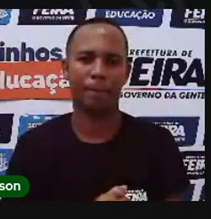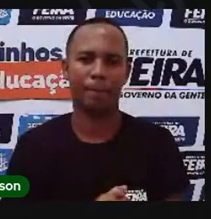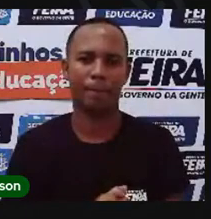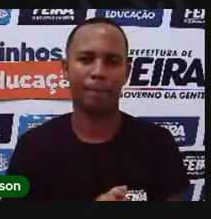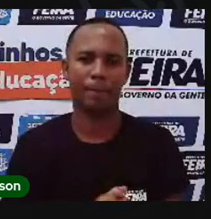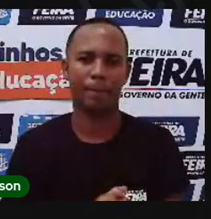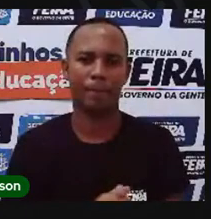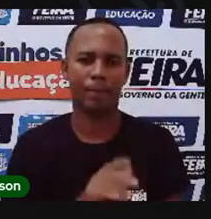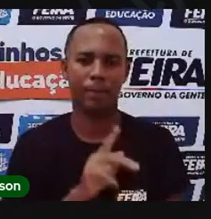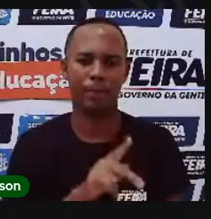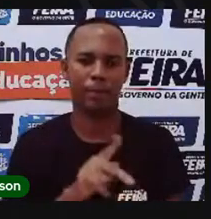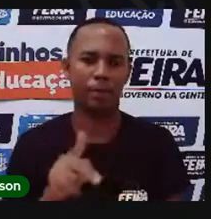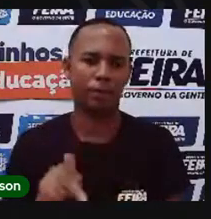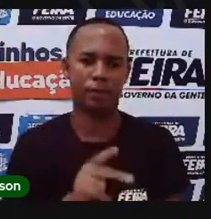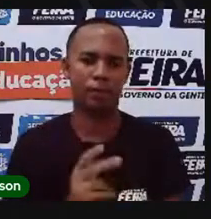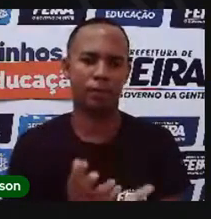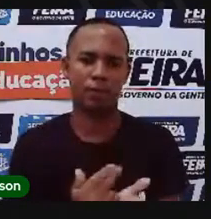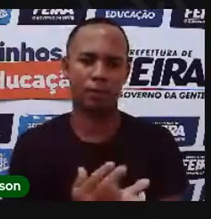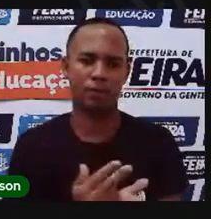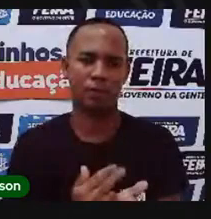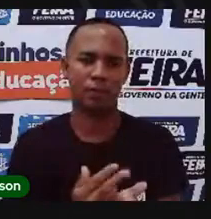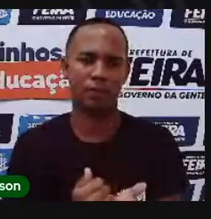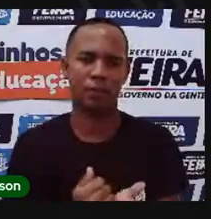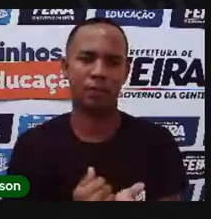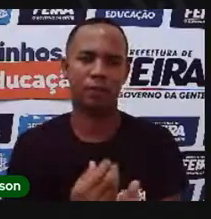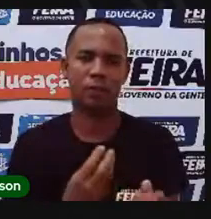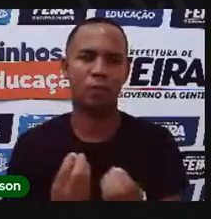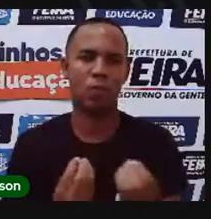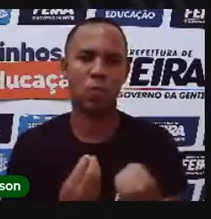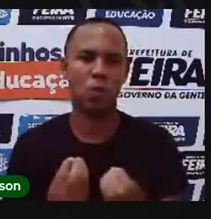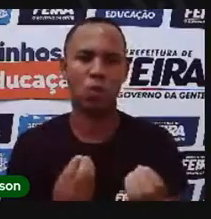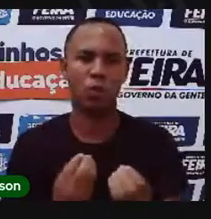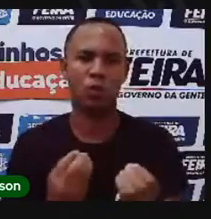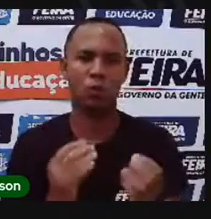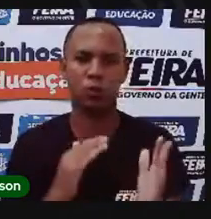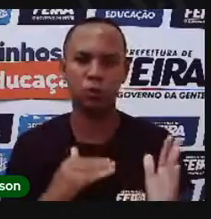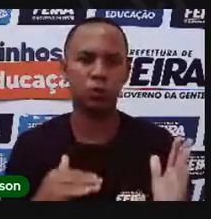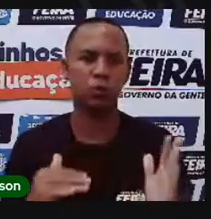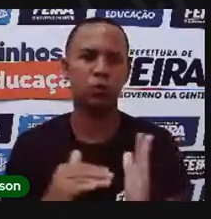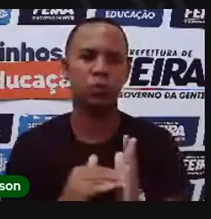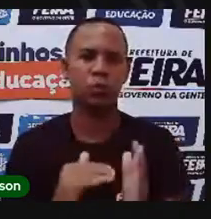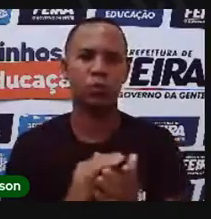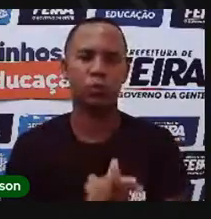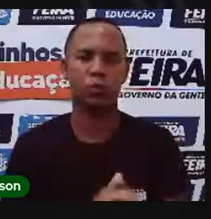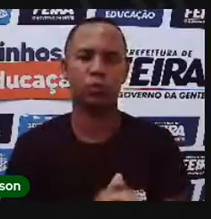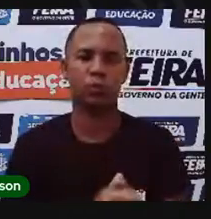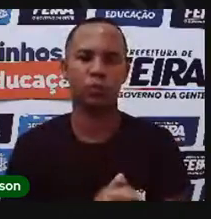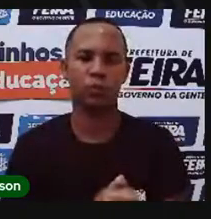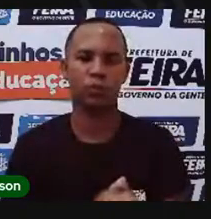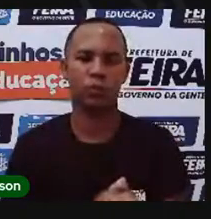A Pró tá desenhando aqui direitinho. Olha só como tá ficando. Certo?